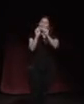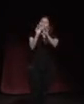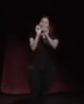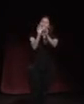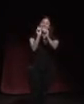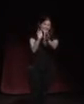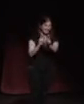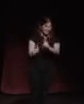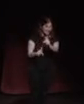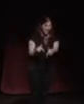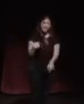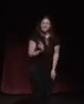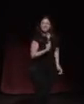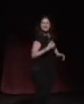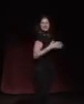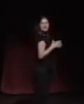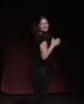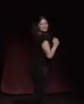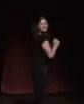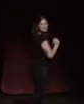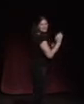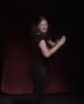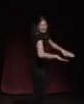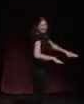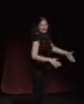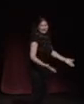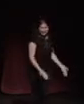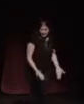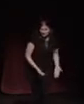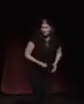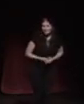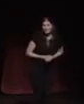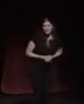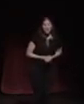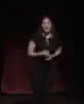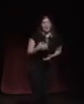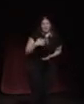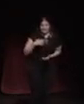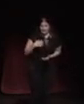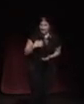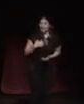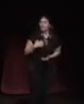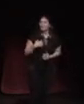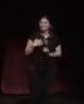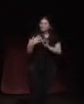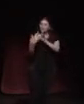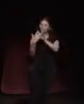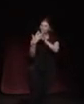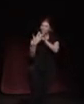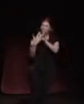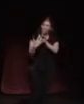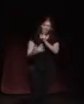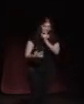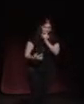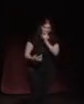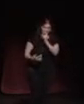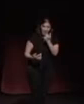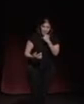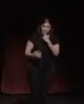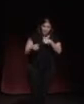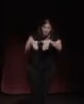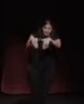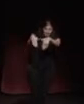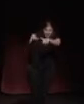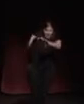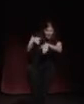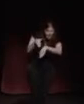e a gente fica sozinho com as crianças. E eu sinto que essa relação com os pais, essa relação que você quer se livrar